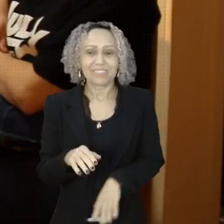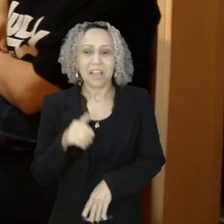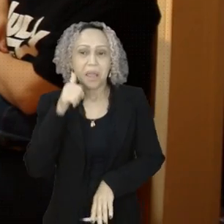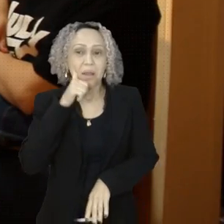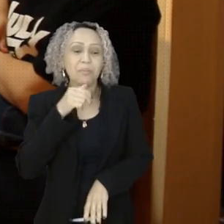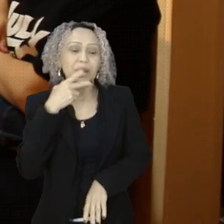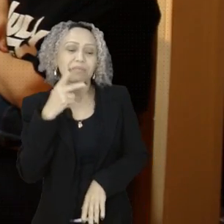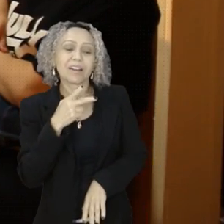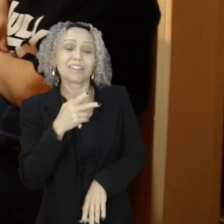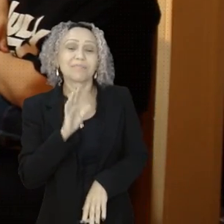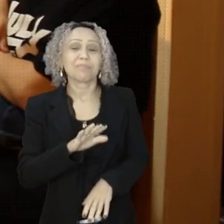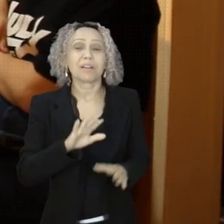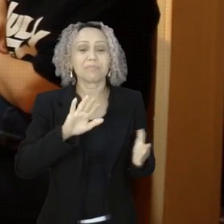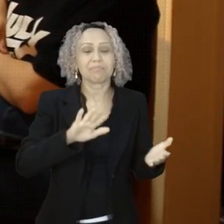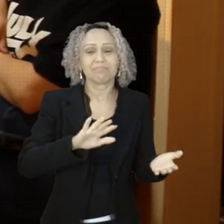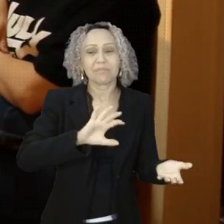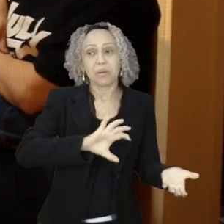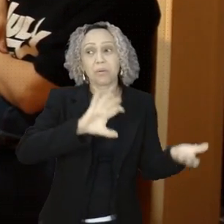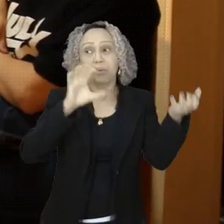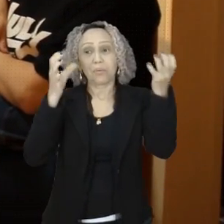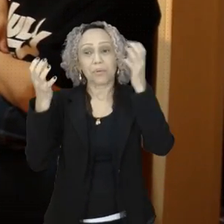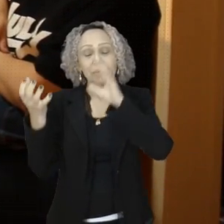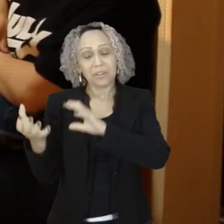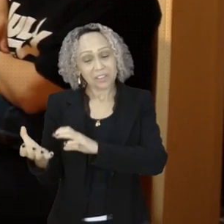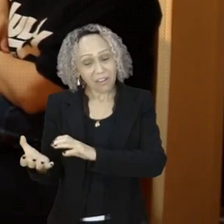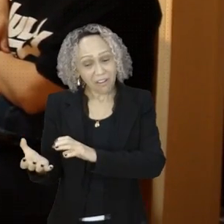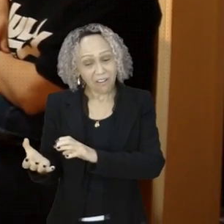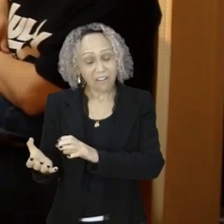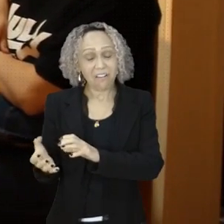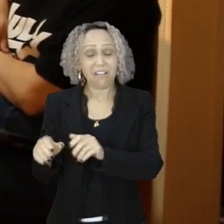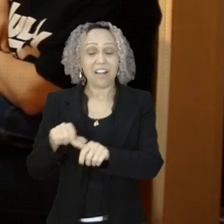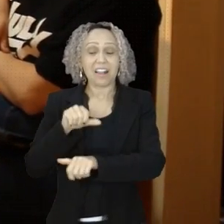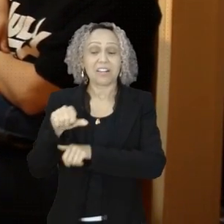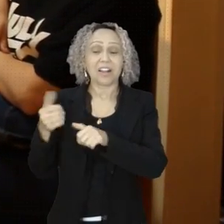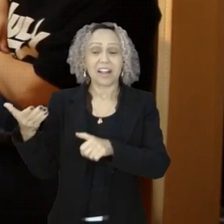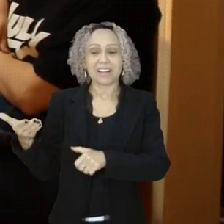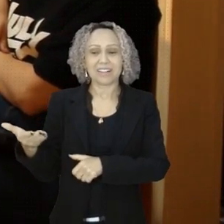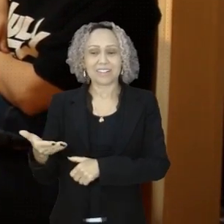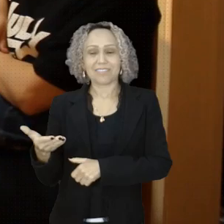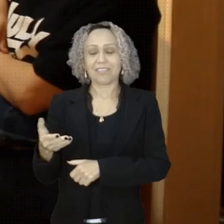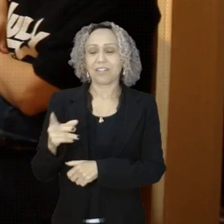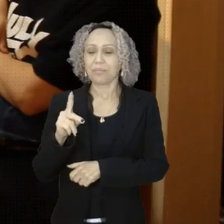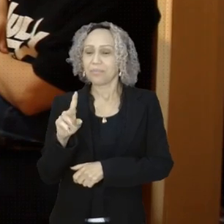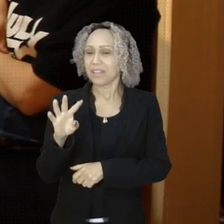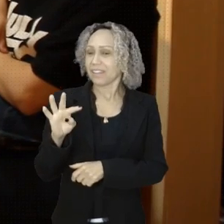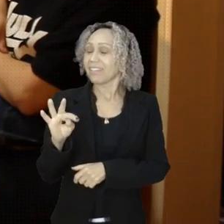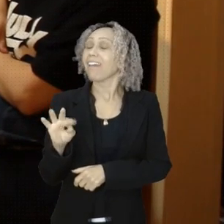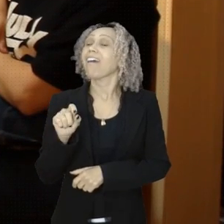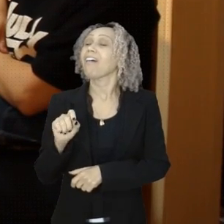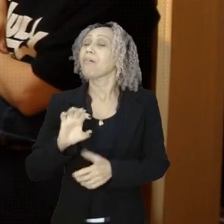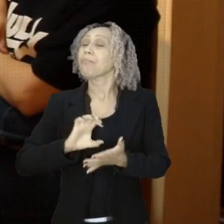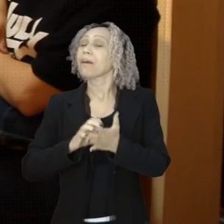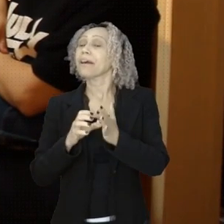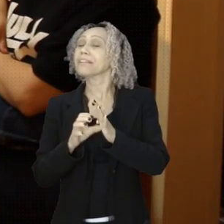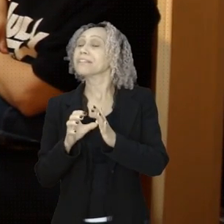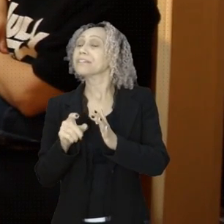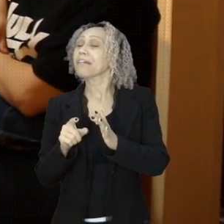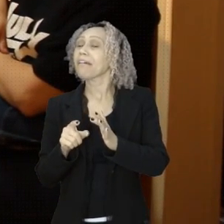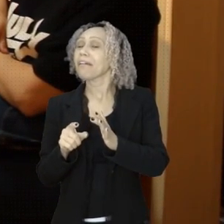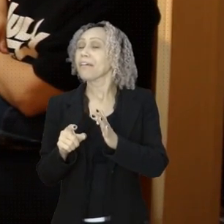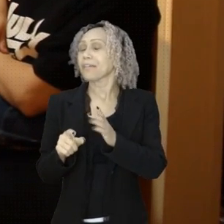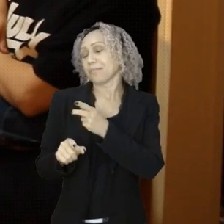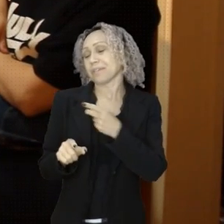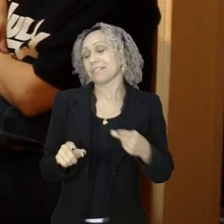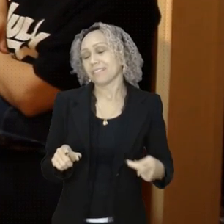dos pais. Você ouviu em casa, repetiu na escola. Partido. É. E, então era